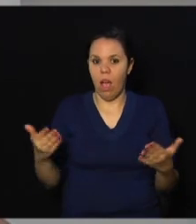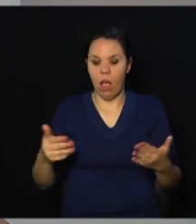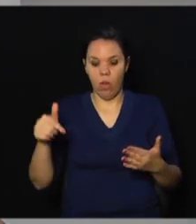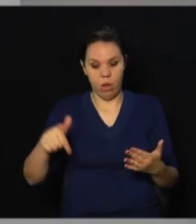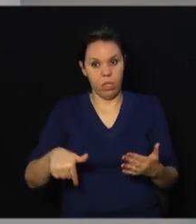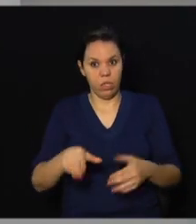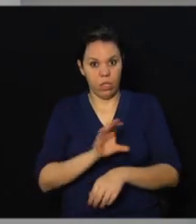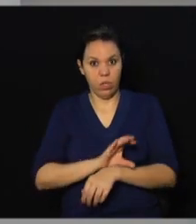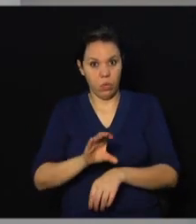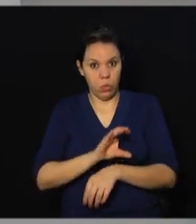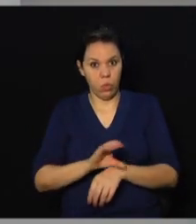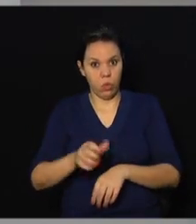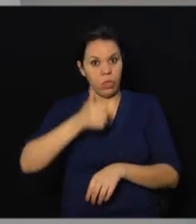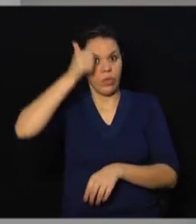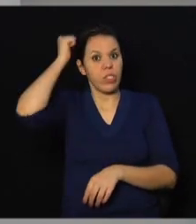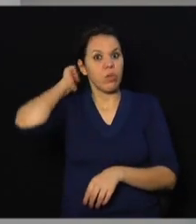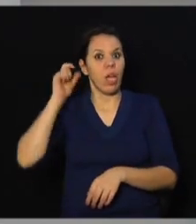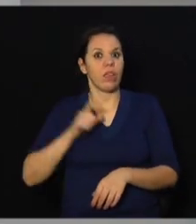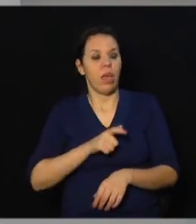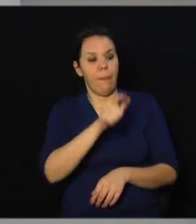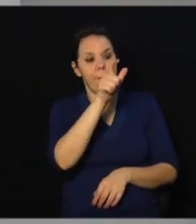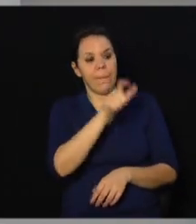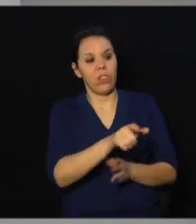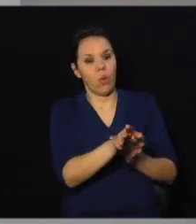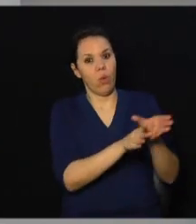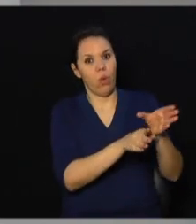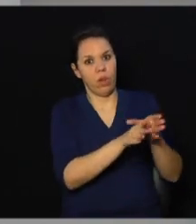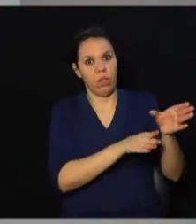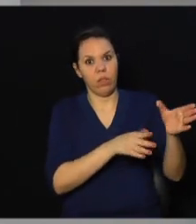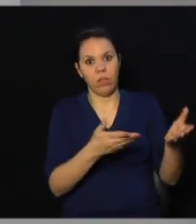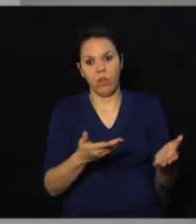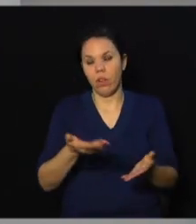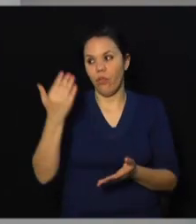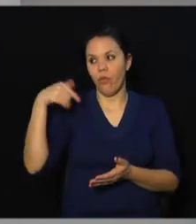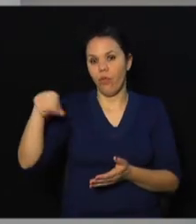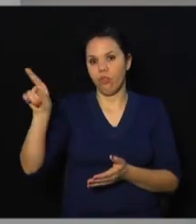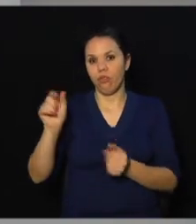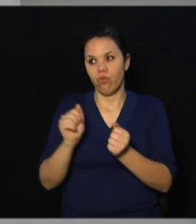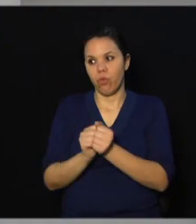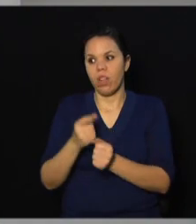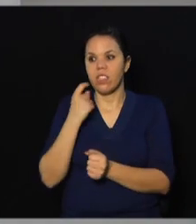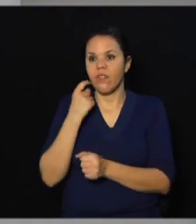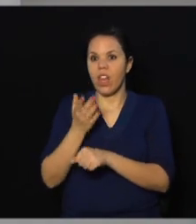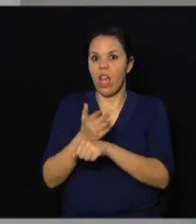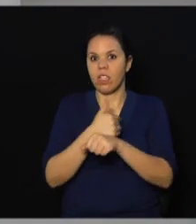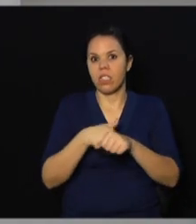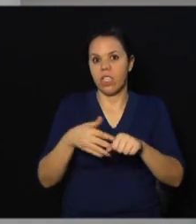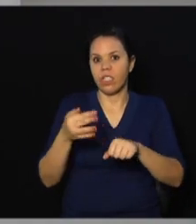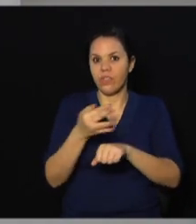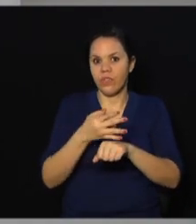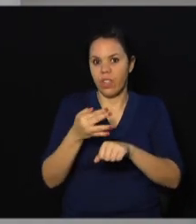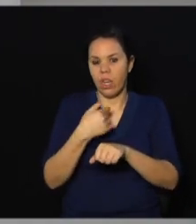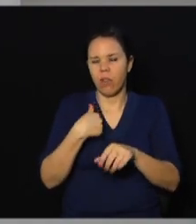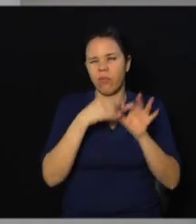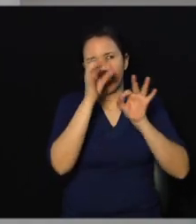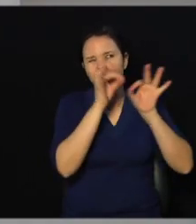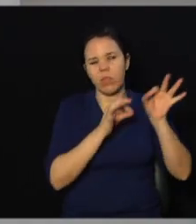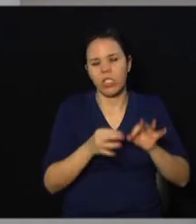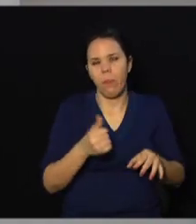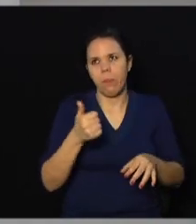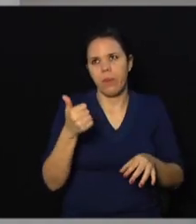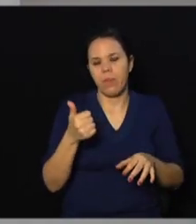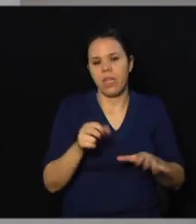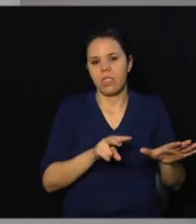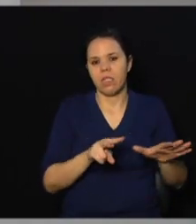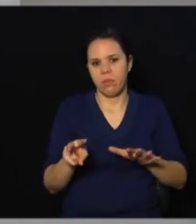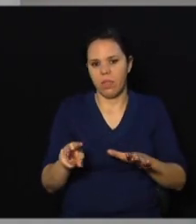temos orientadoras, né? E eu fui com uma delas na sexta-feira, antes de entrar de férias, e planejei as minhas férias. Então, na primeira semana